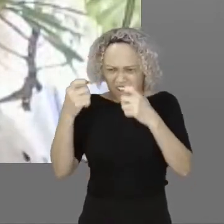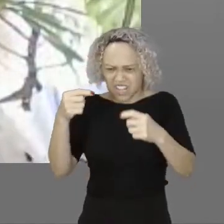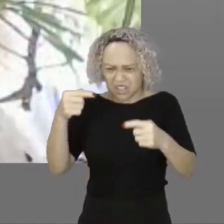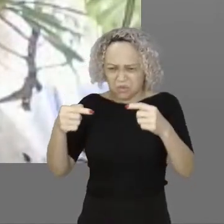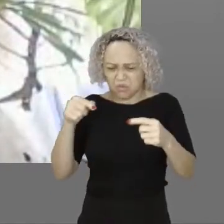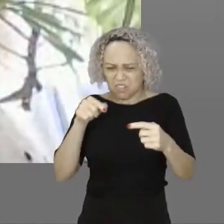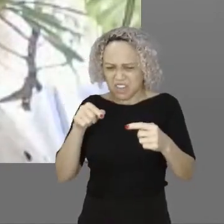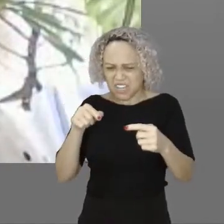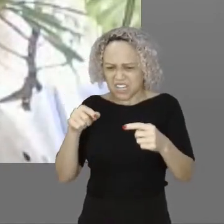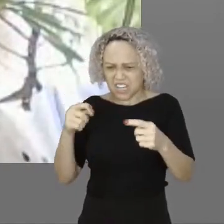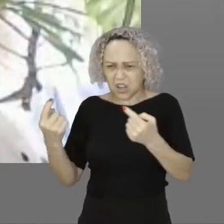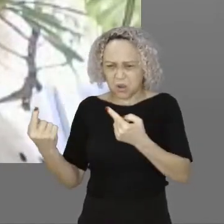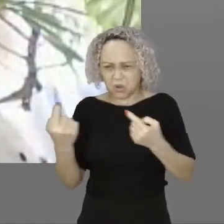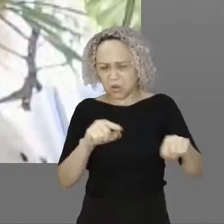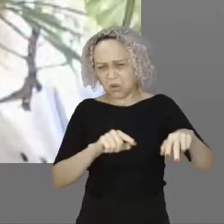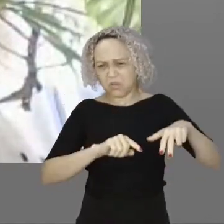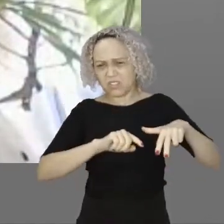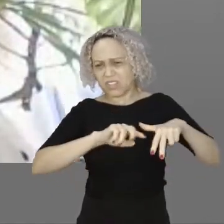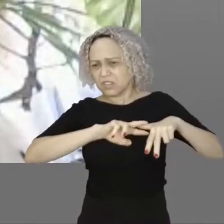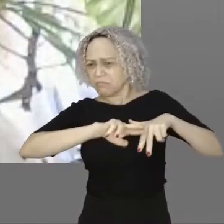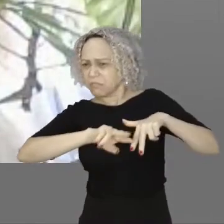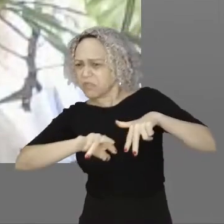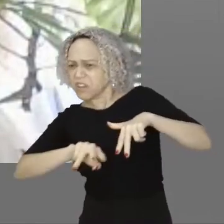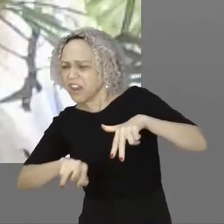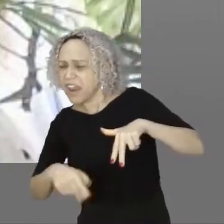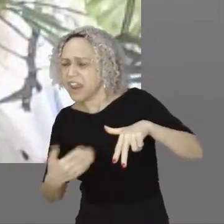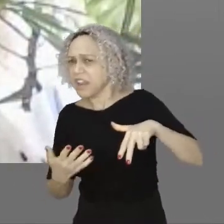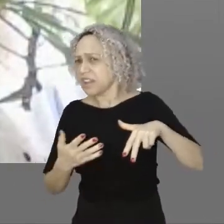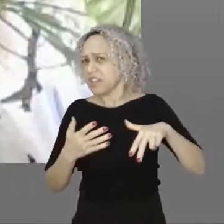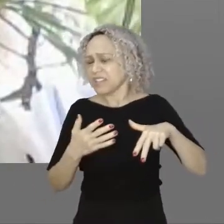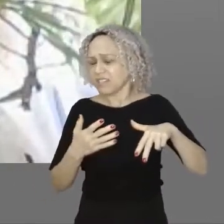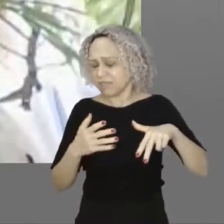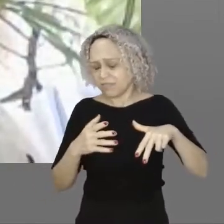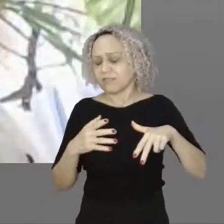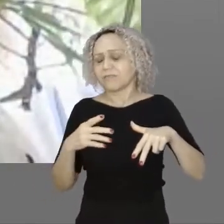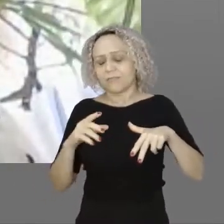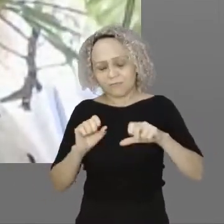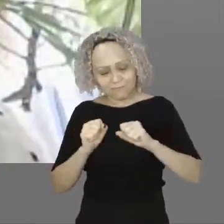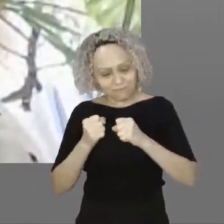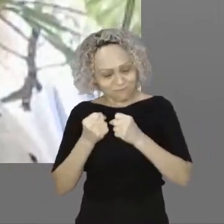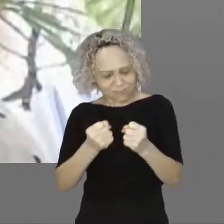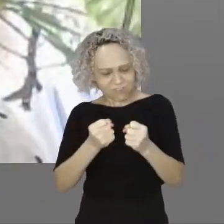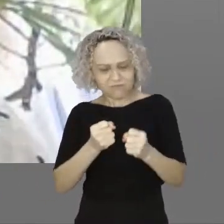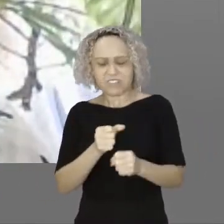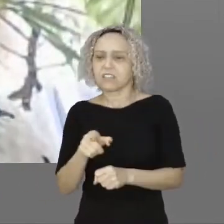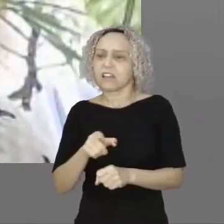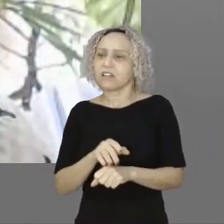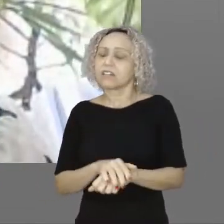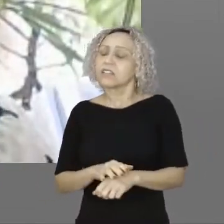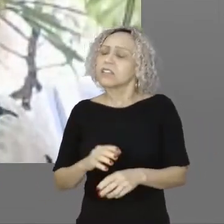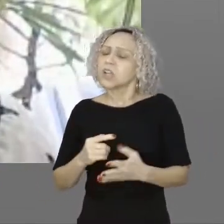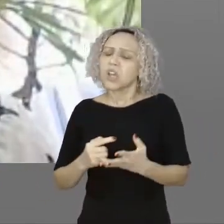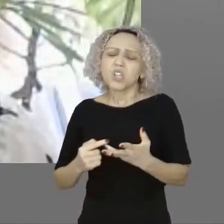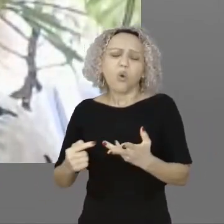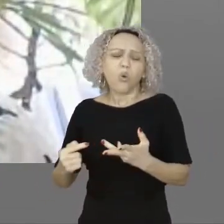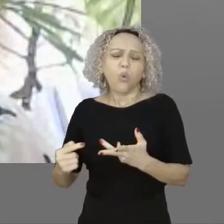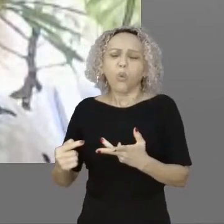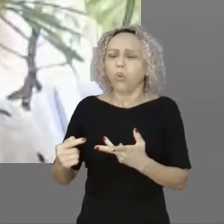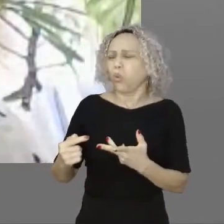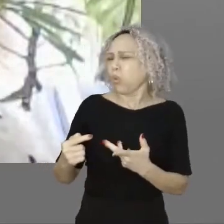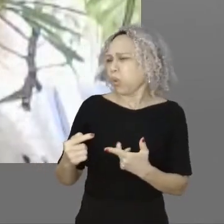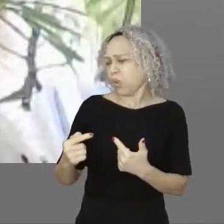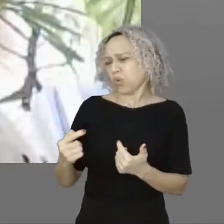políticas de gênero. E também estamos fazendo enfrentamento a todas as formas de violência, porque é